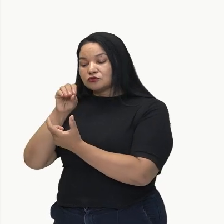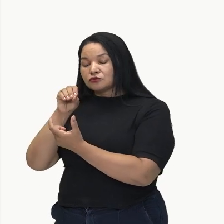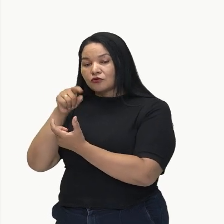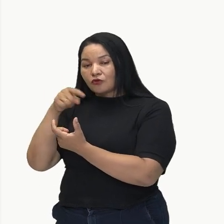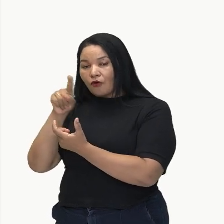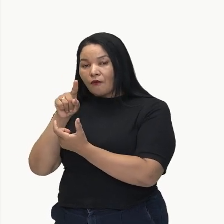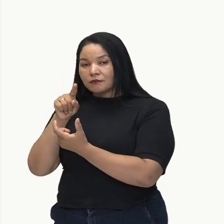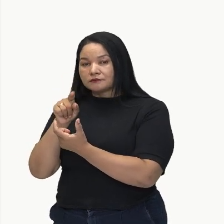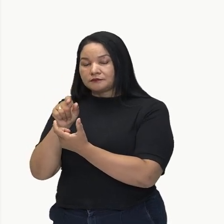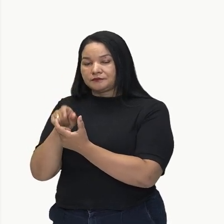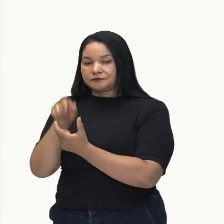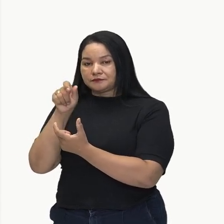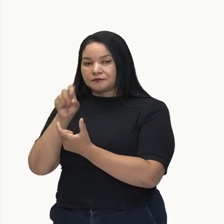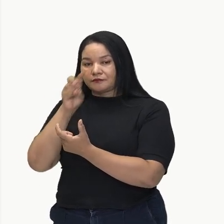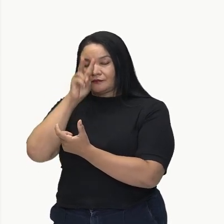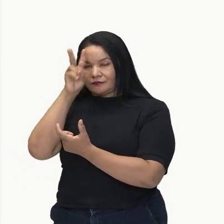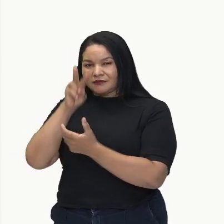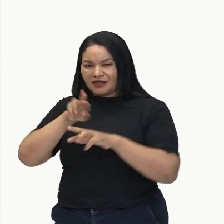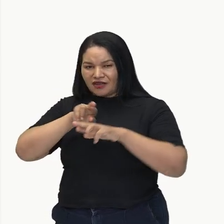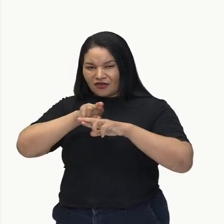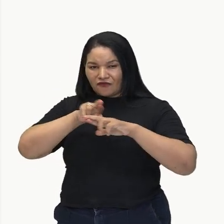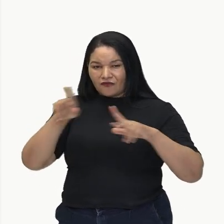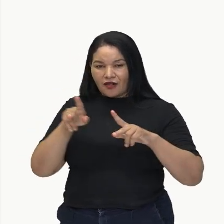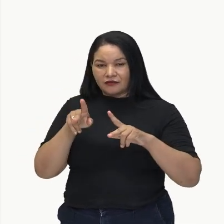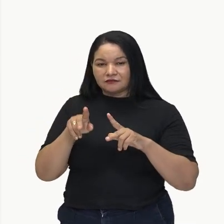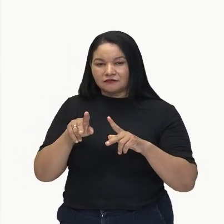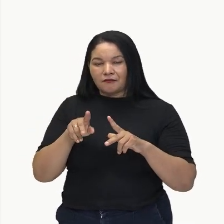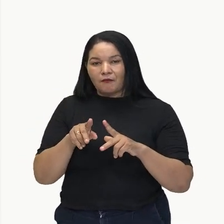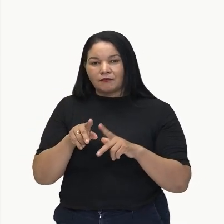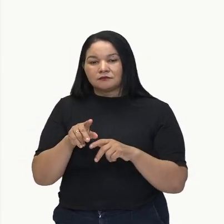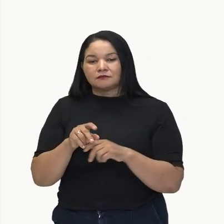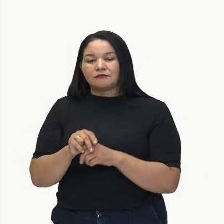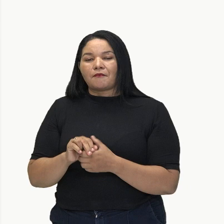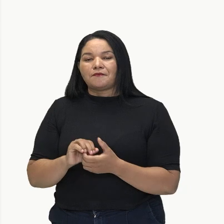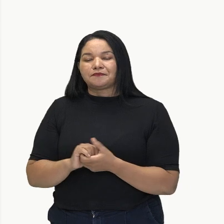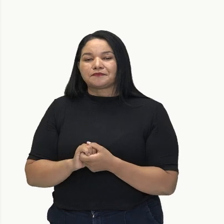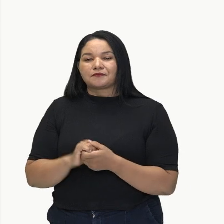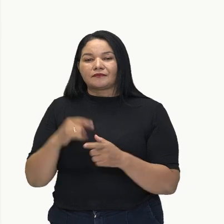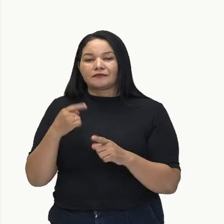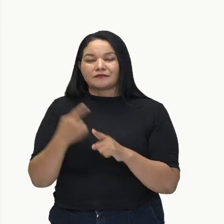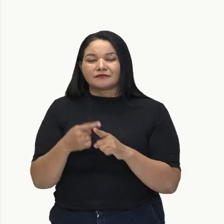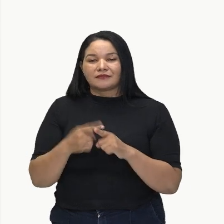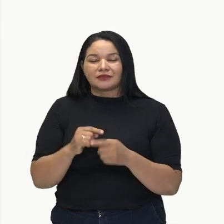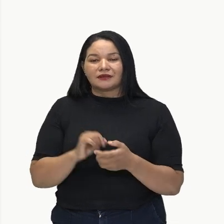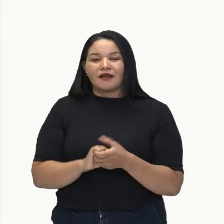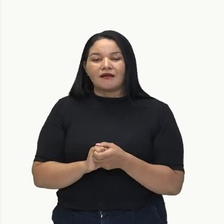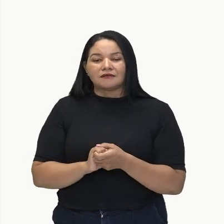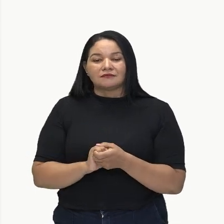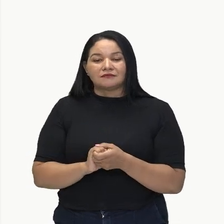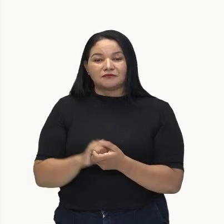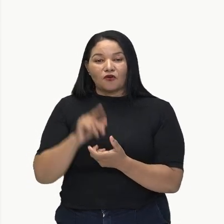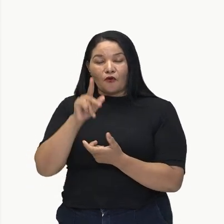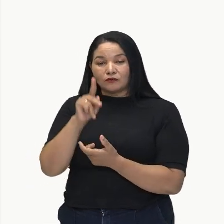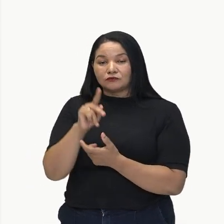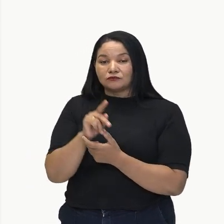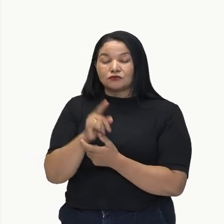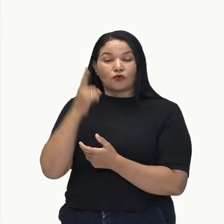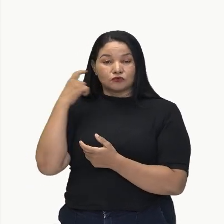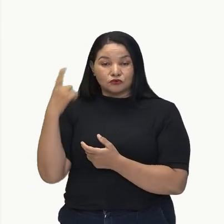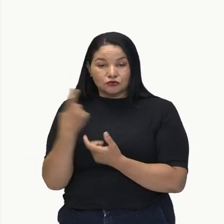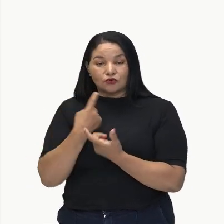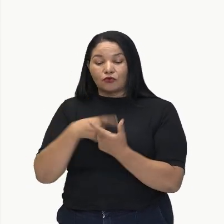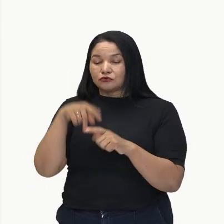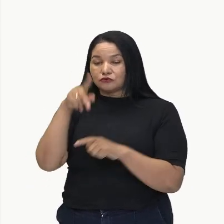tá bom? Olha que diferente essa palavra, psicópata. Além do P, o som, vocês